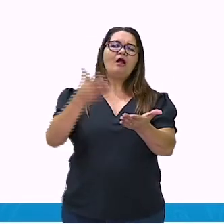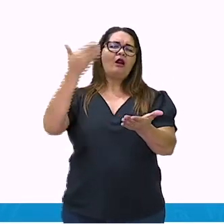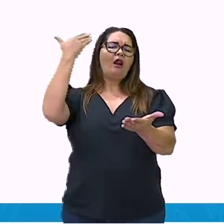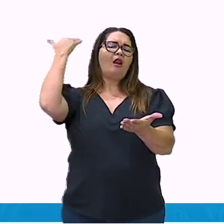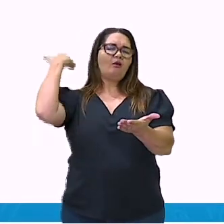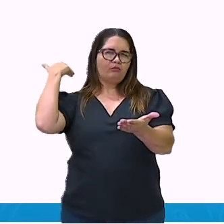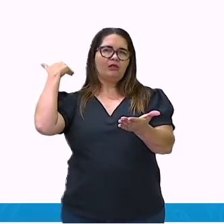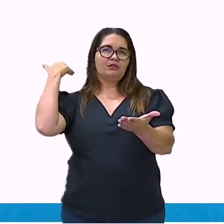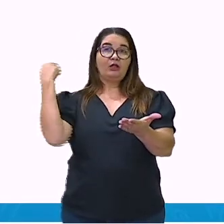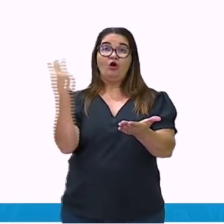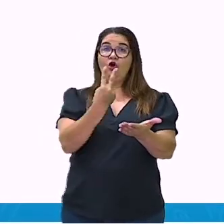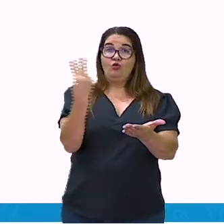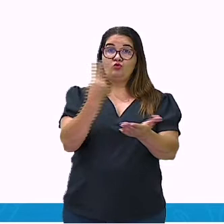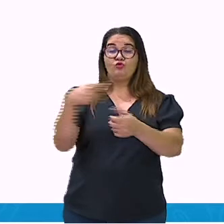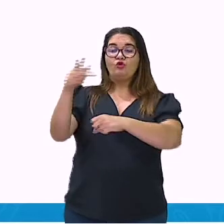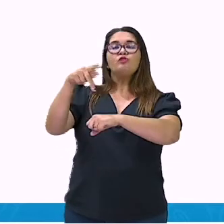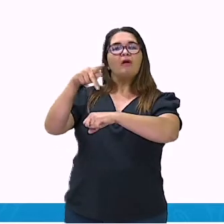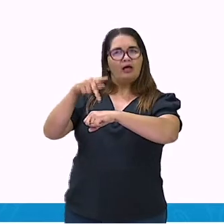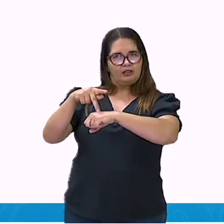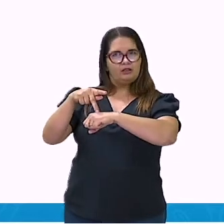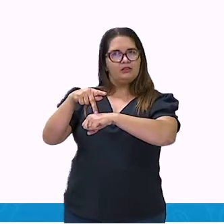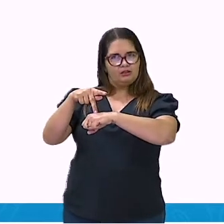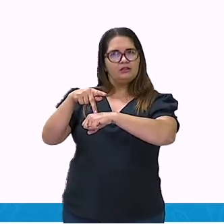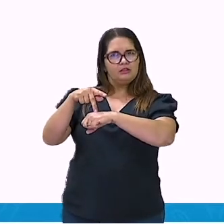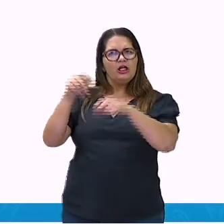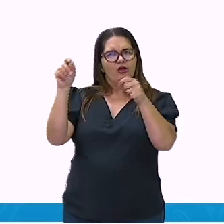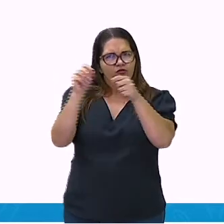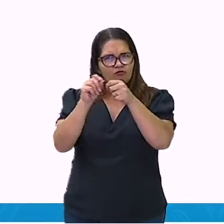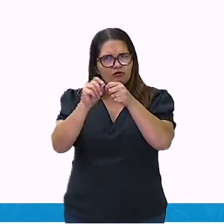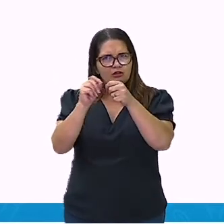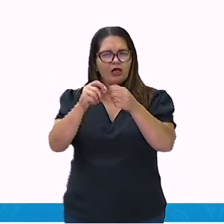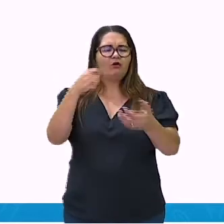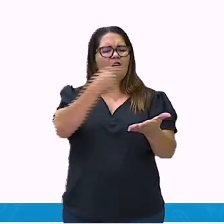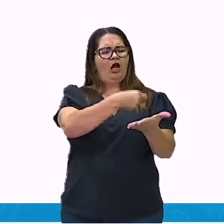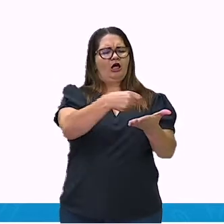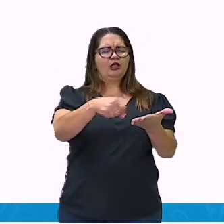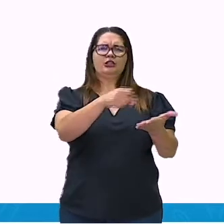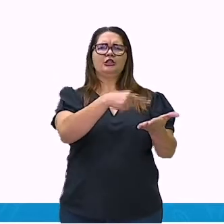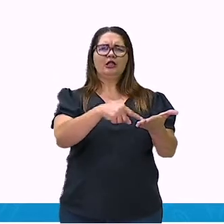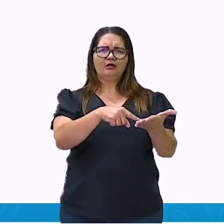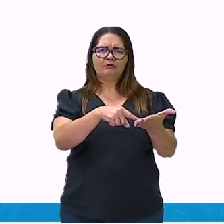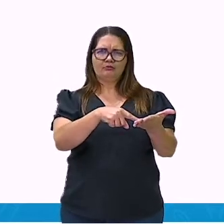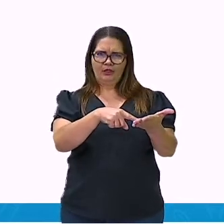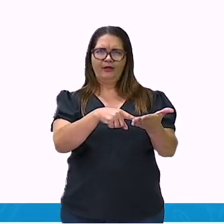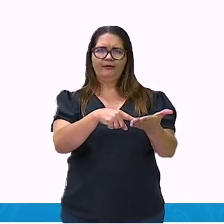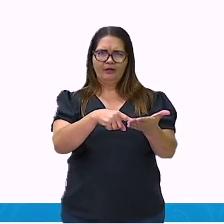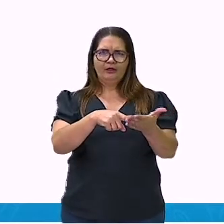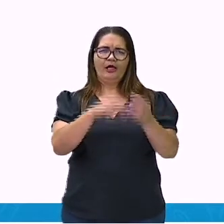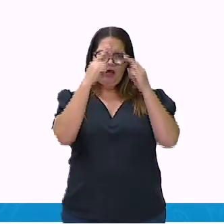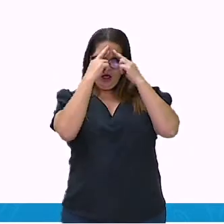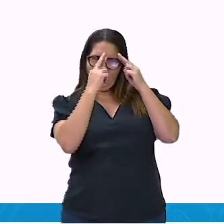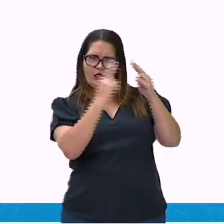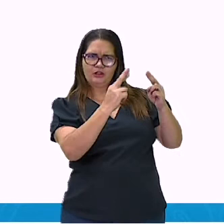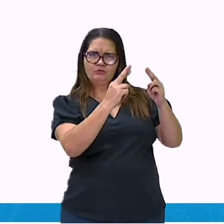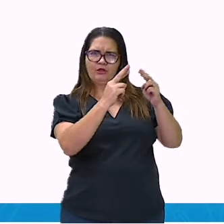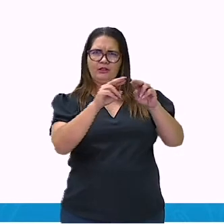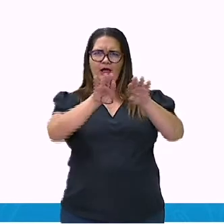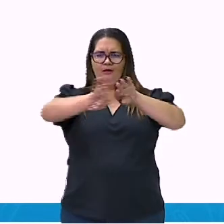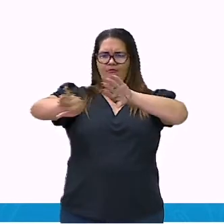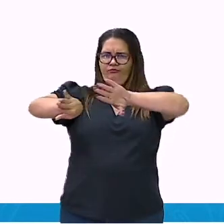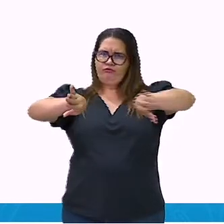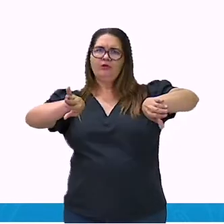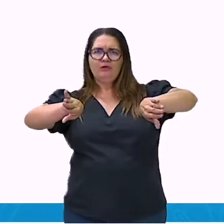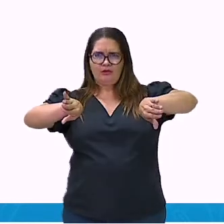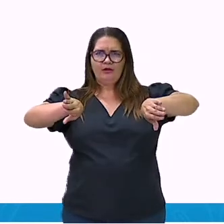os direitos do donatário. Nós vivemos uma democracia. Eu tenho os meus direitos